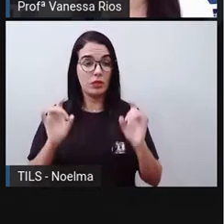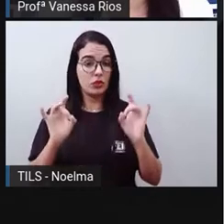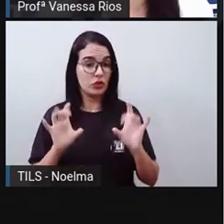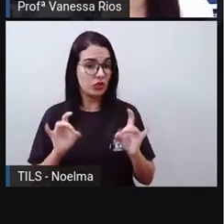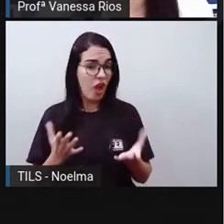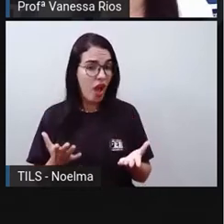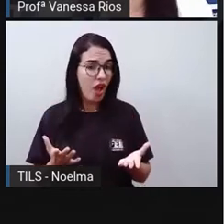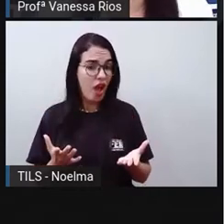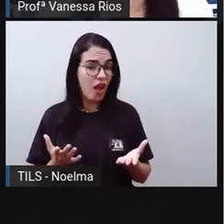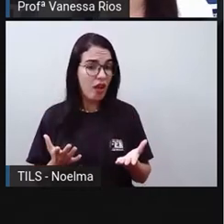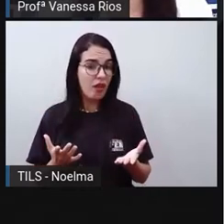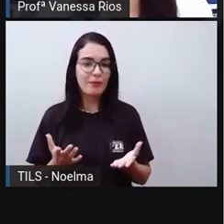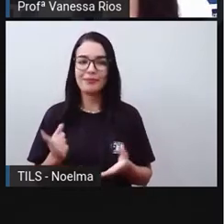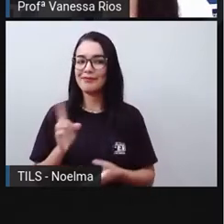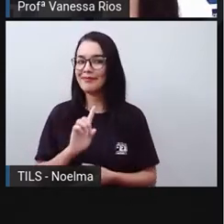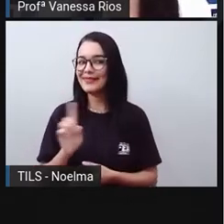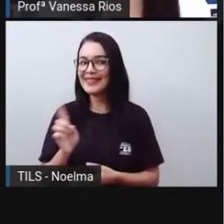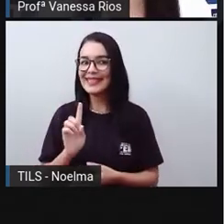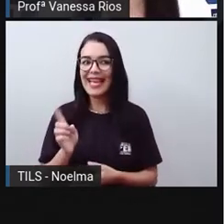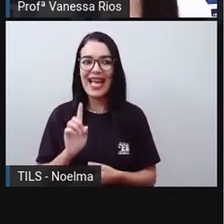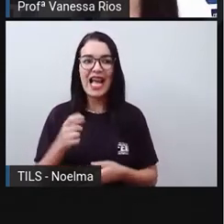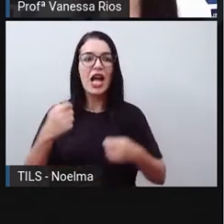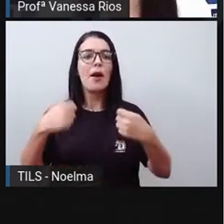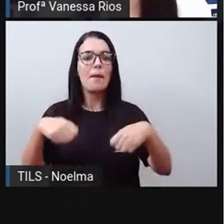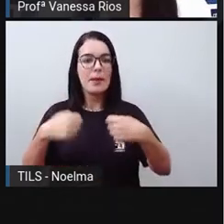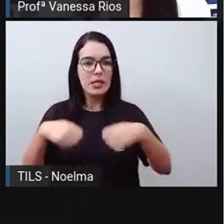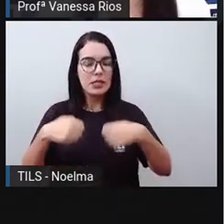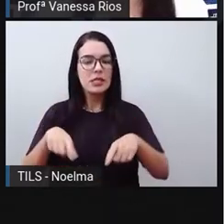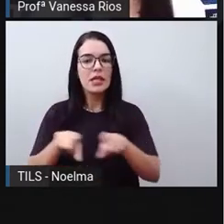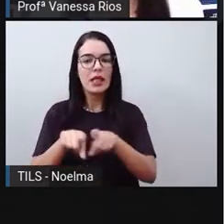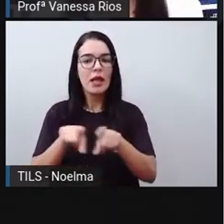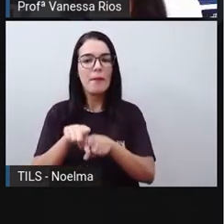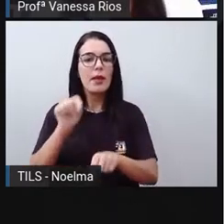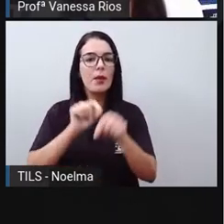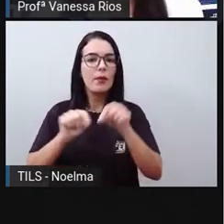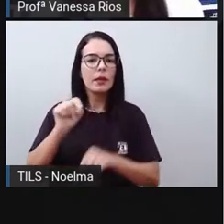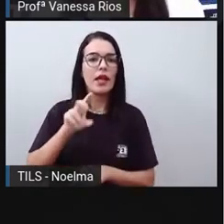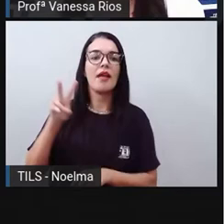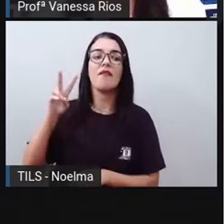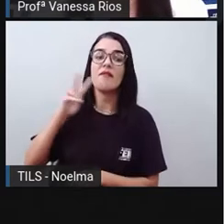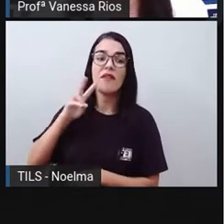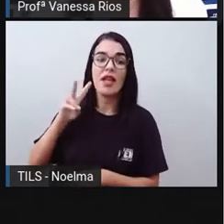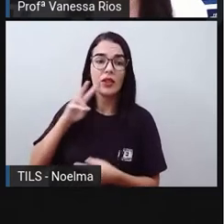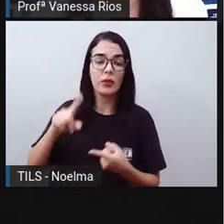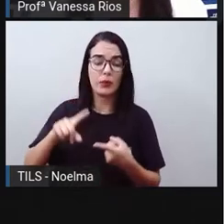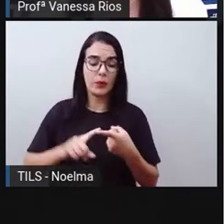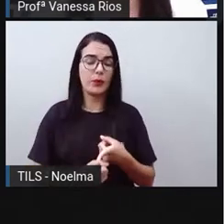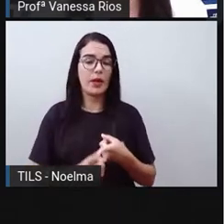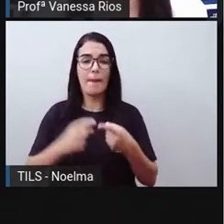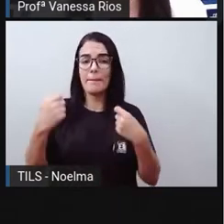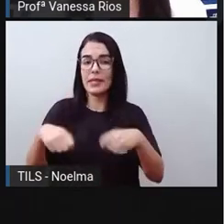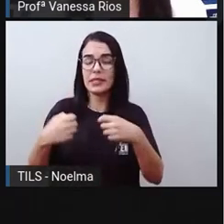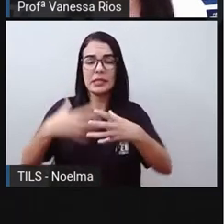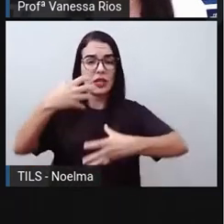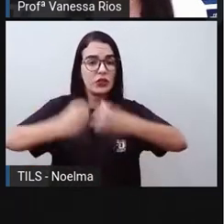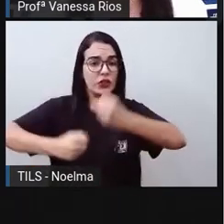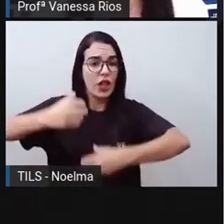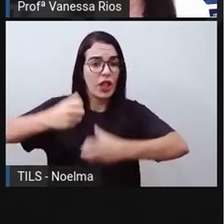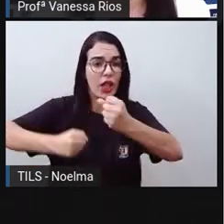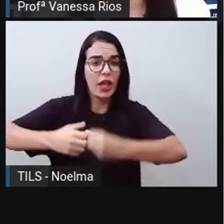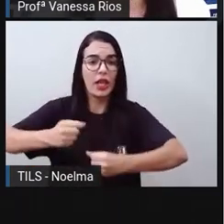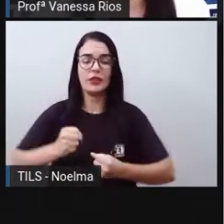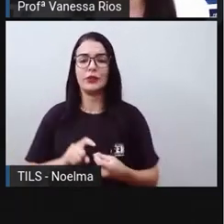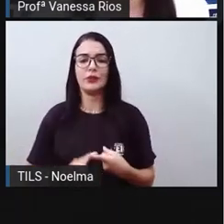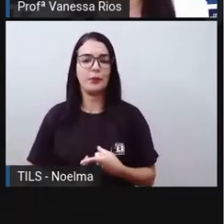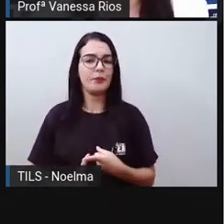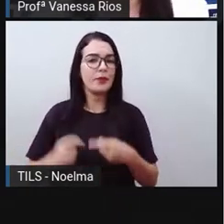das frutas? Não, a gente precisa das verduras, dos legumes, a gente precisa de leite, olhem só.